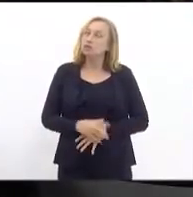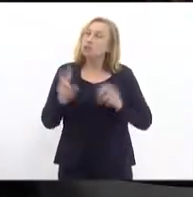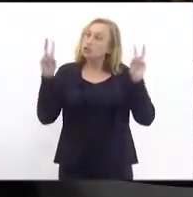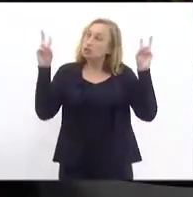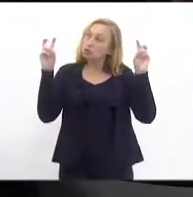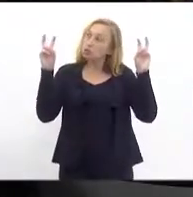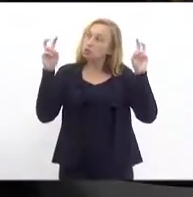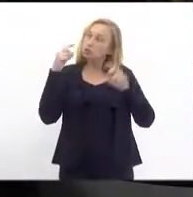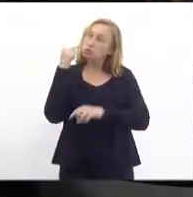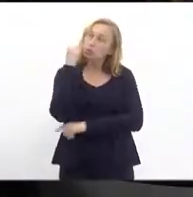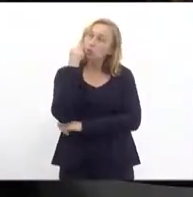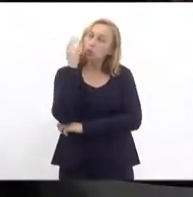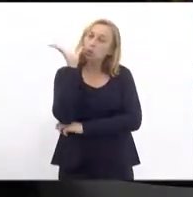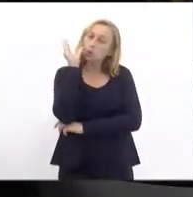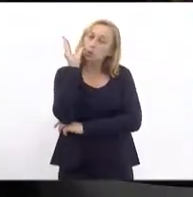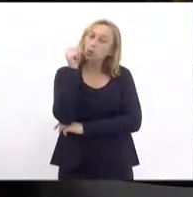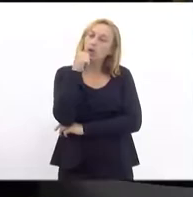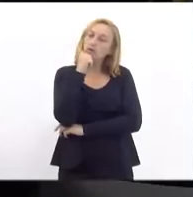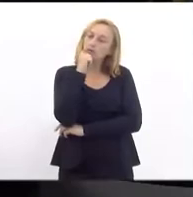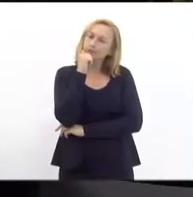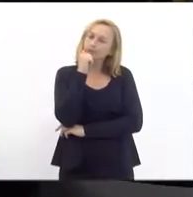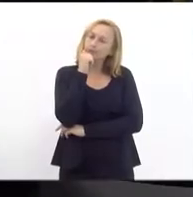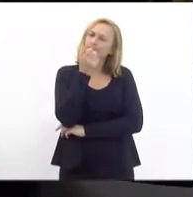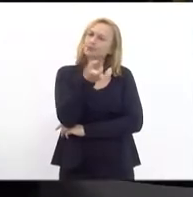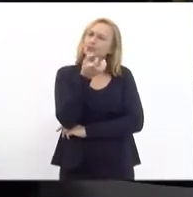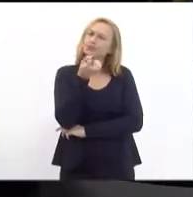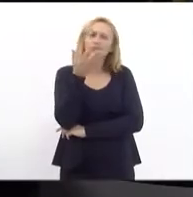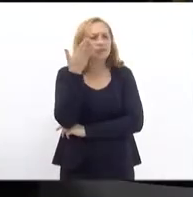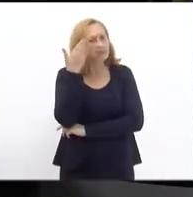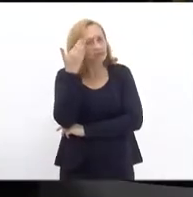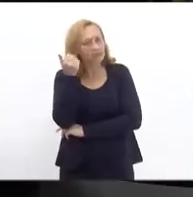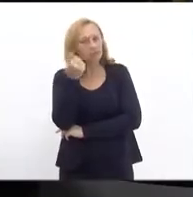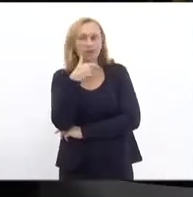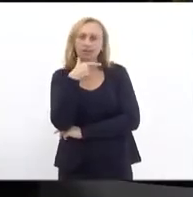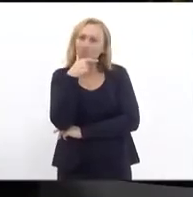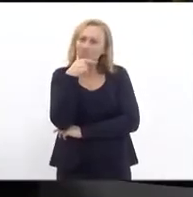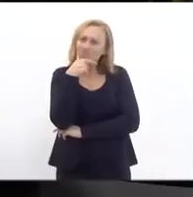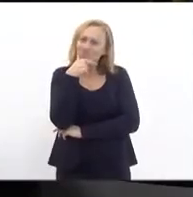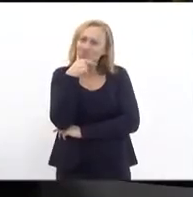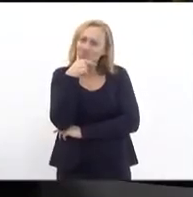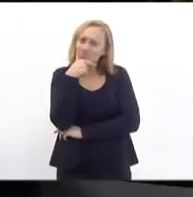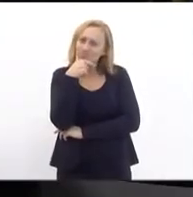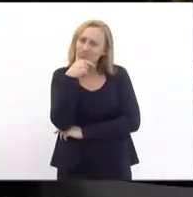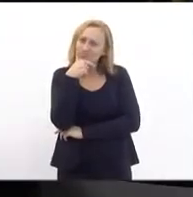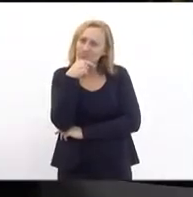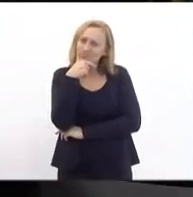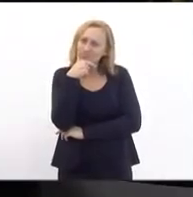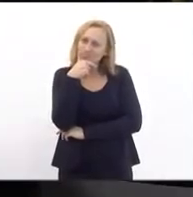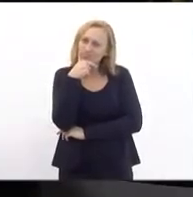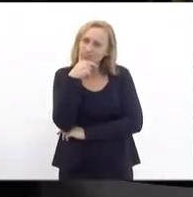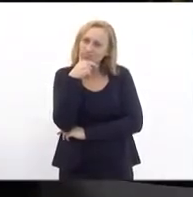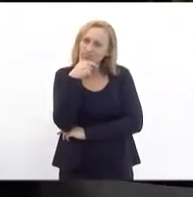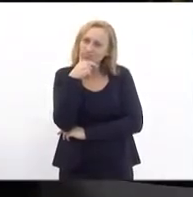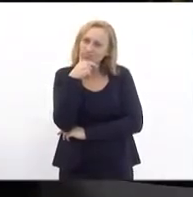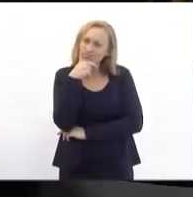eu fiquei curiosa. Eu queria saber se